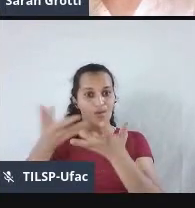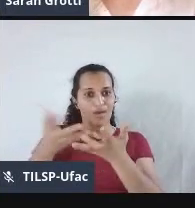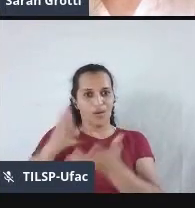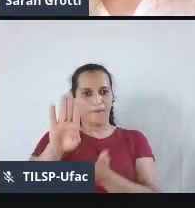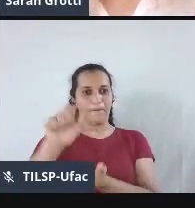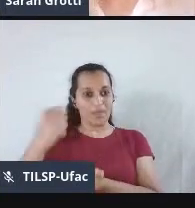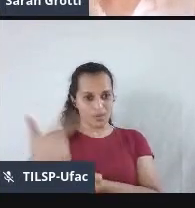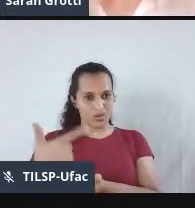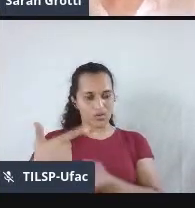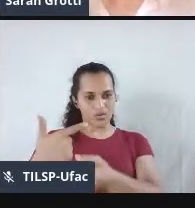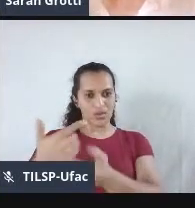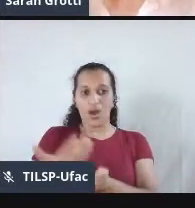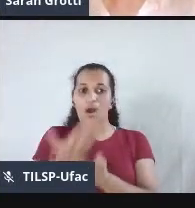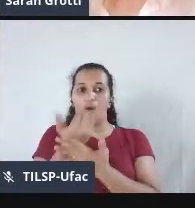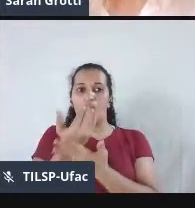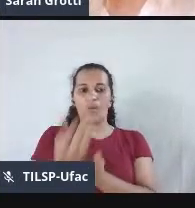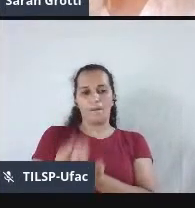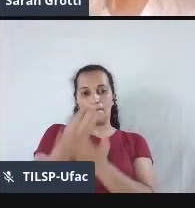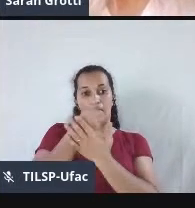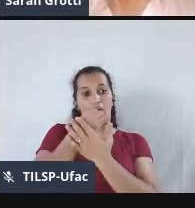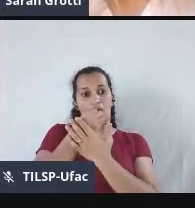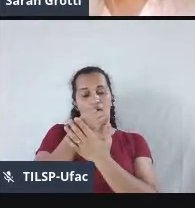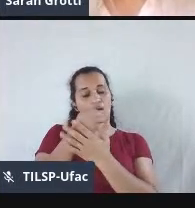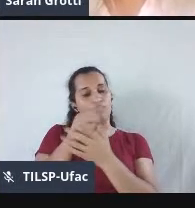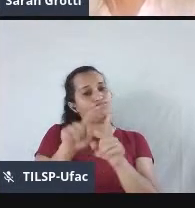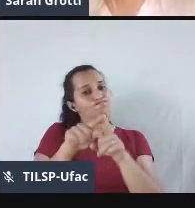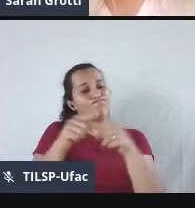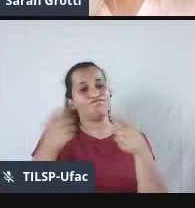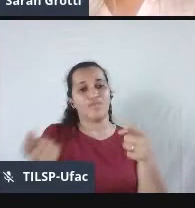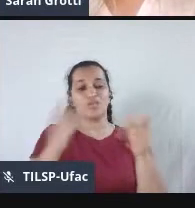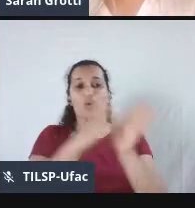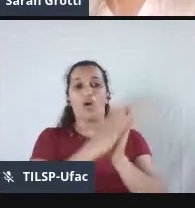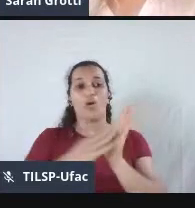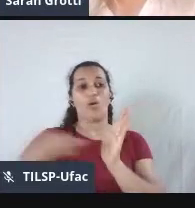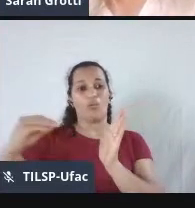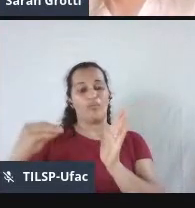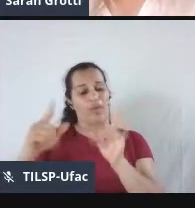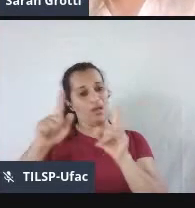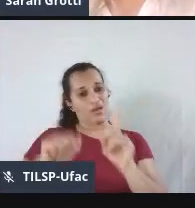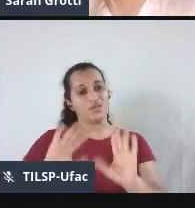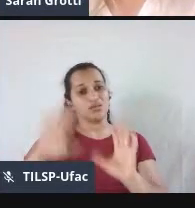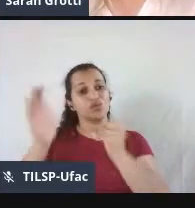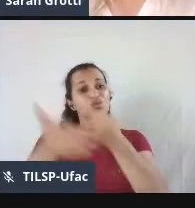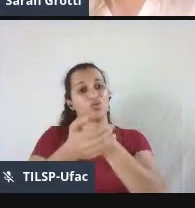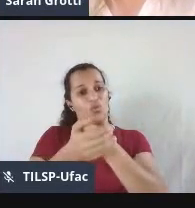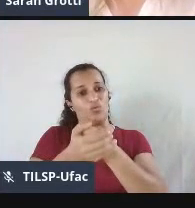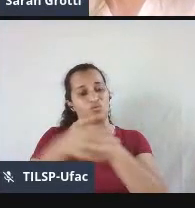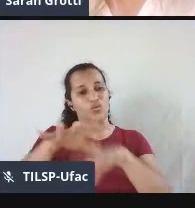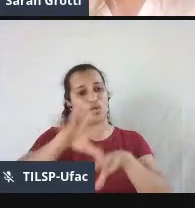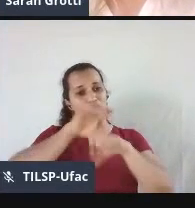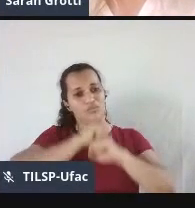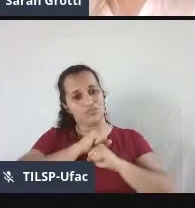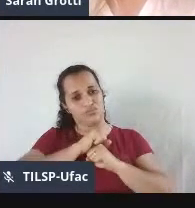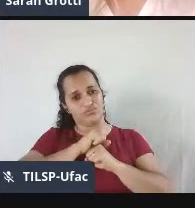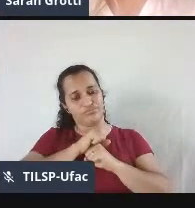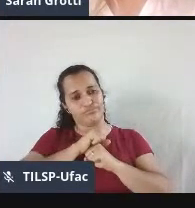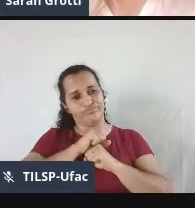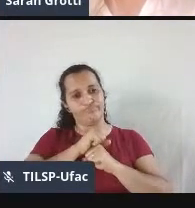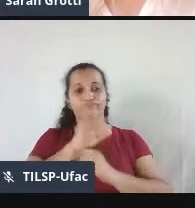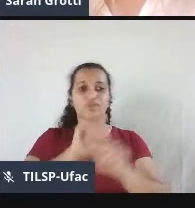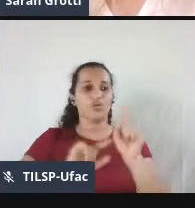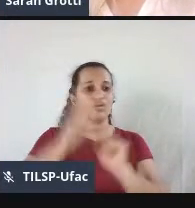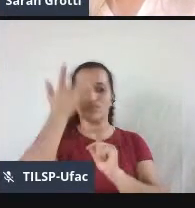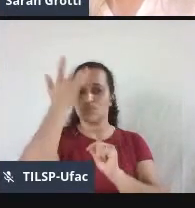têm como a gente chama, os análogos de B12. Eles atrapalham a absorção real da B12.